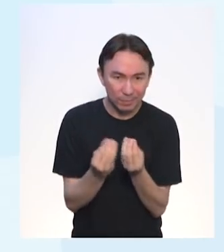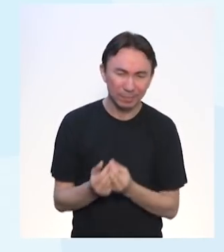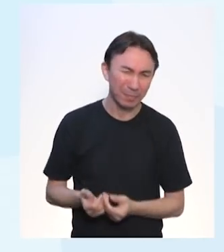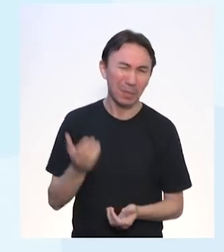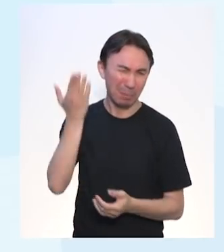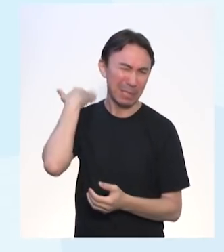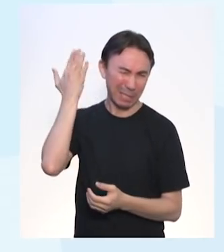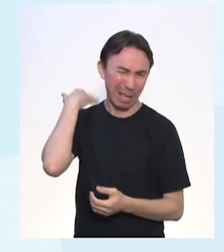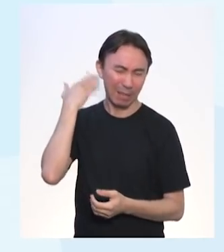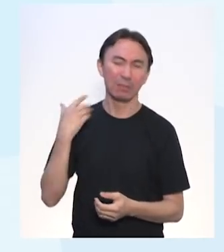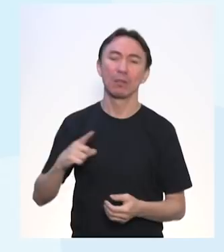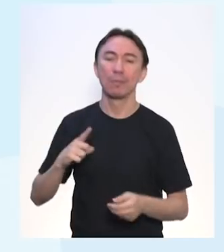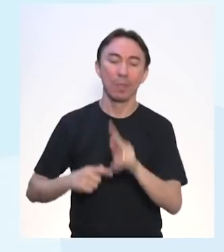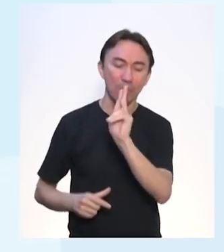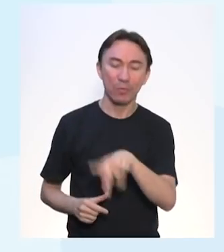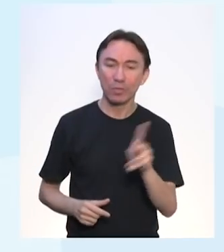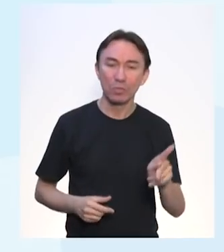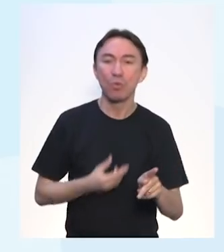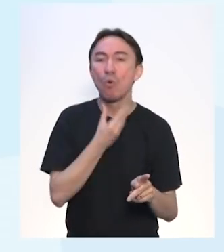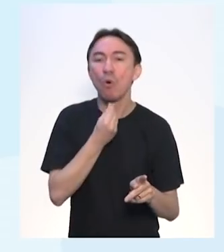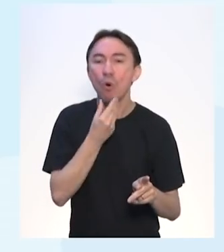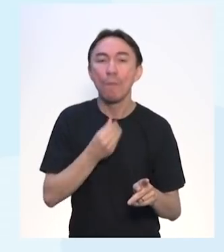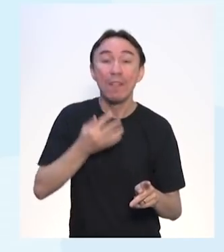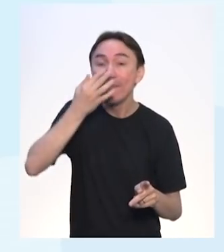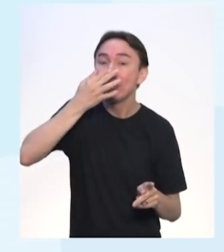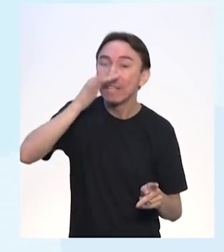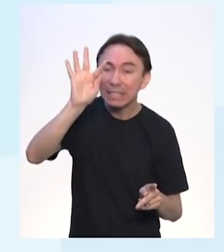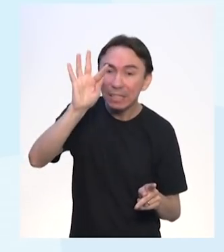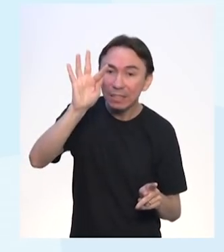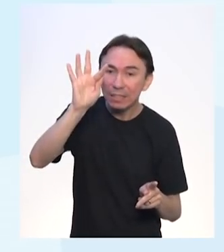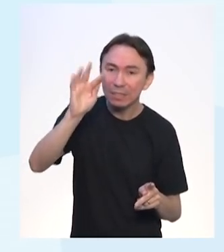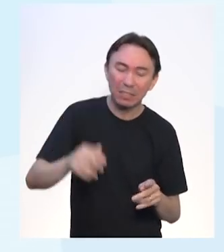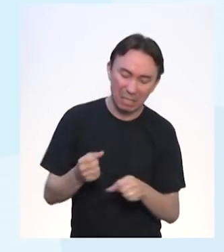um professor francês chamado Jacques Delors, lá em